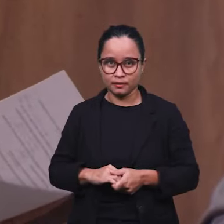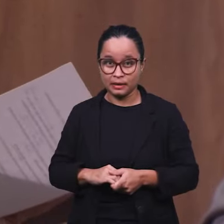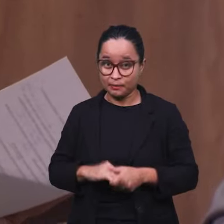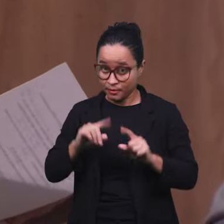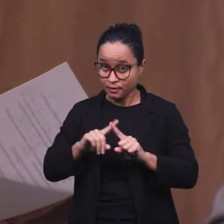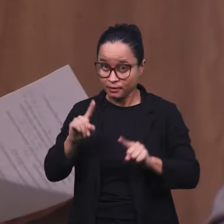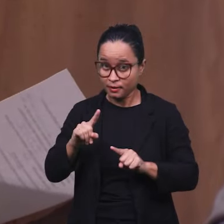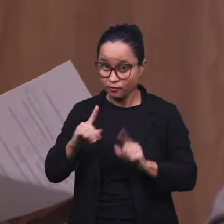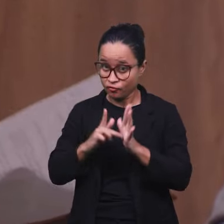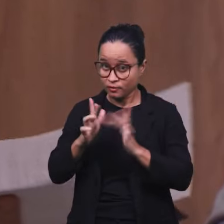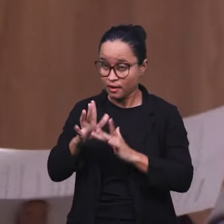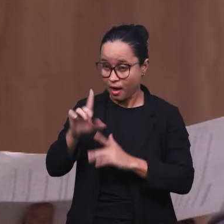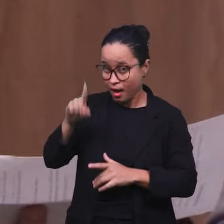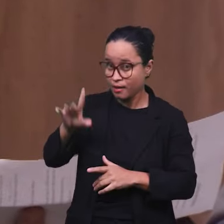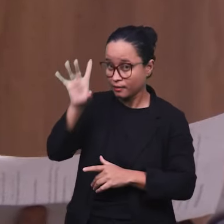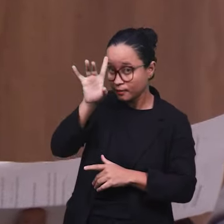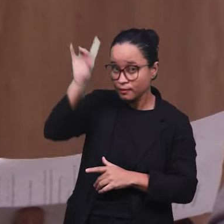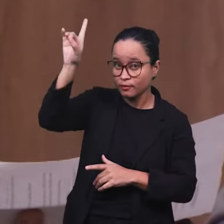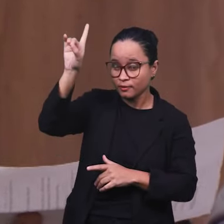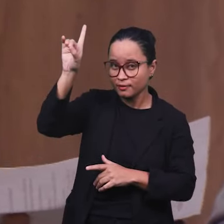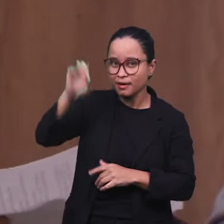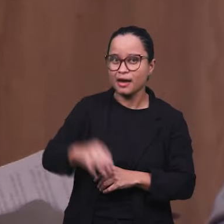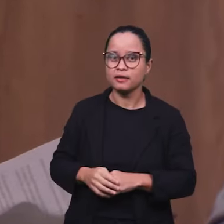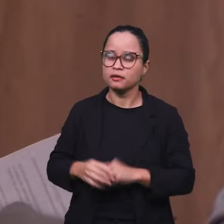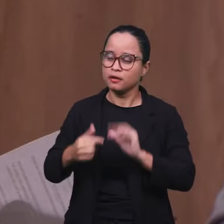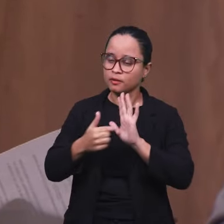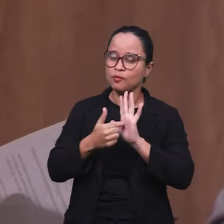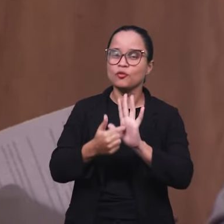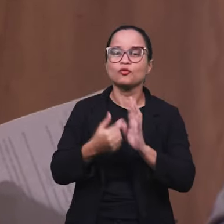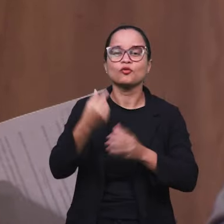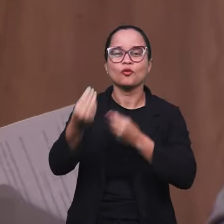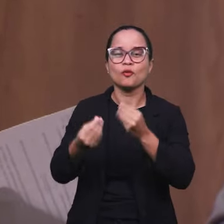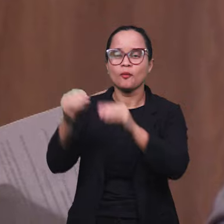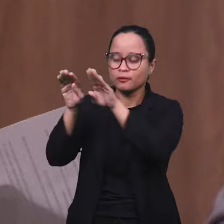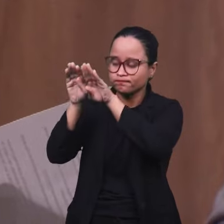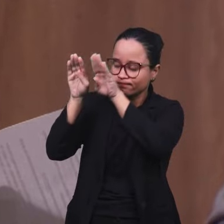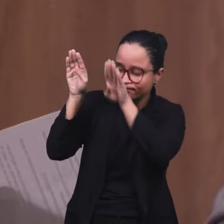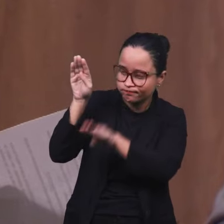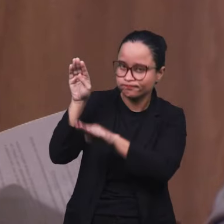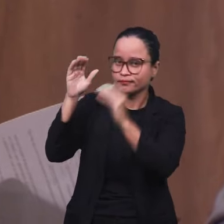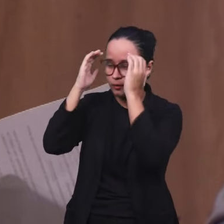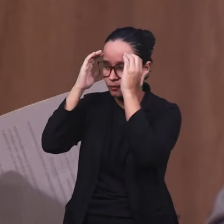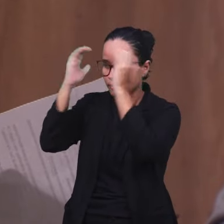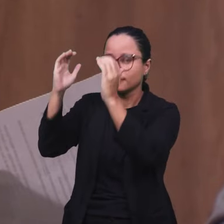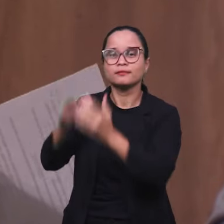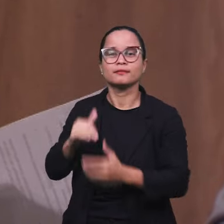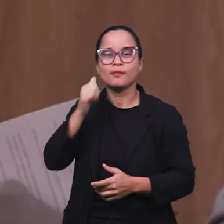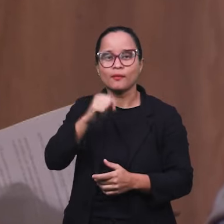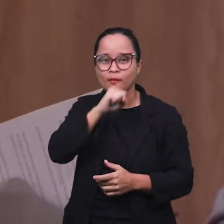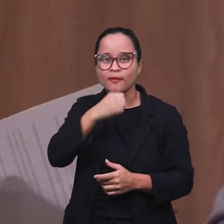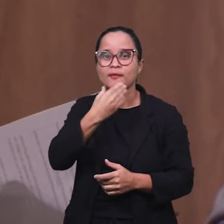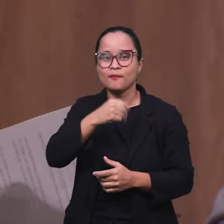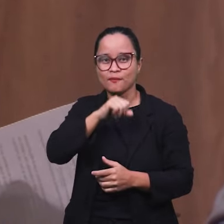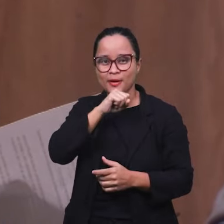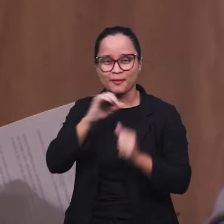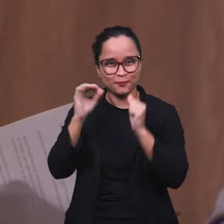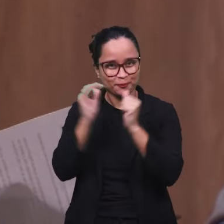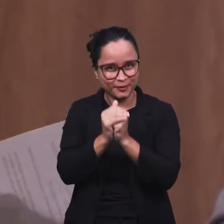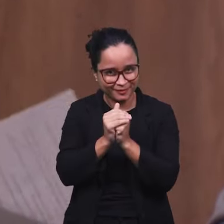mas ele era Deus. Mas ele nos deu o exemplo de submissão. Amém?